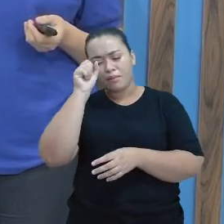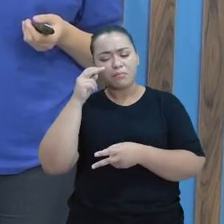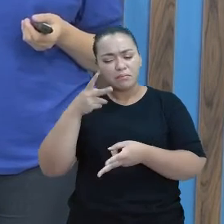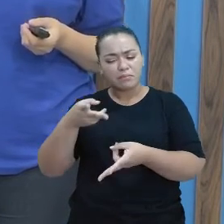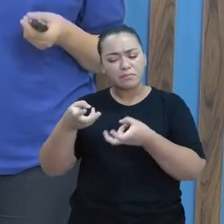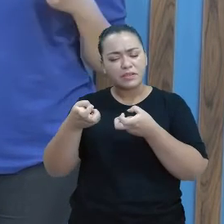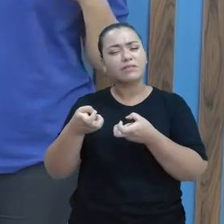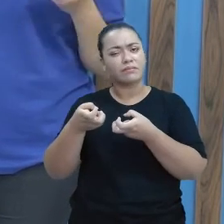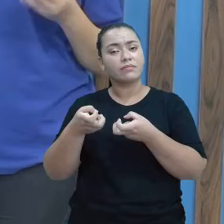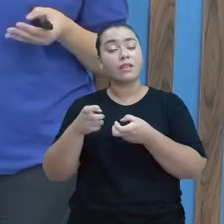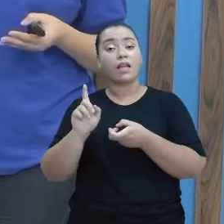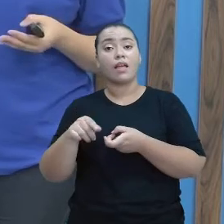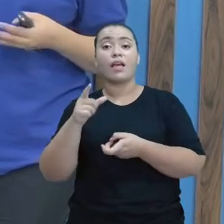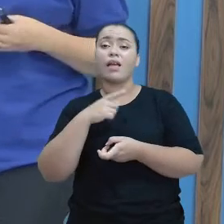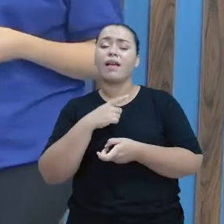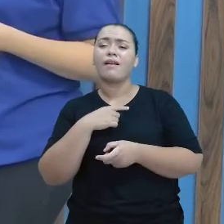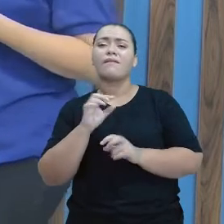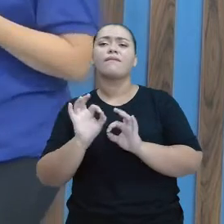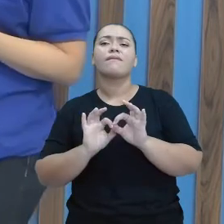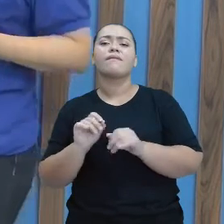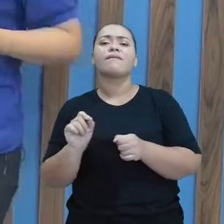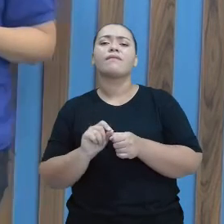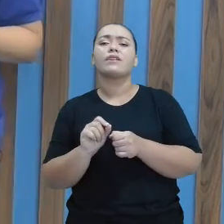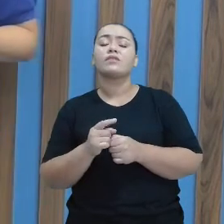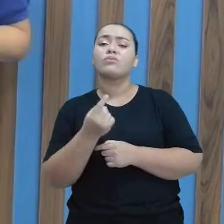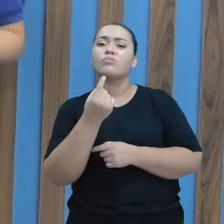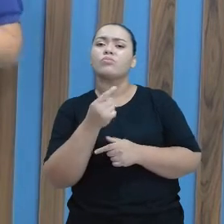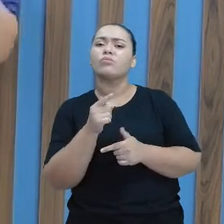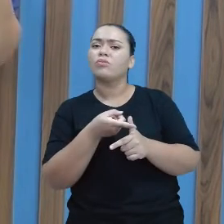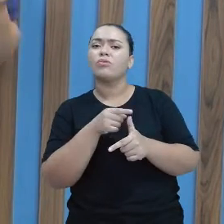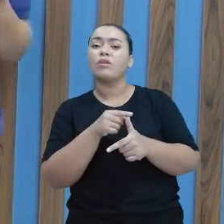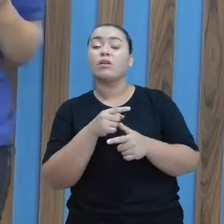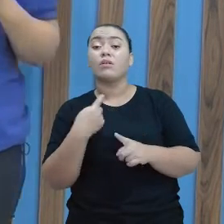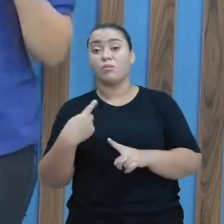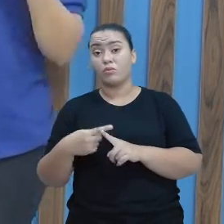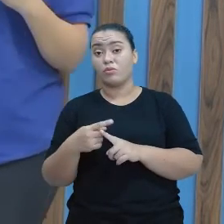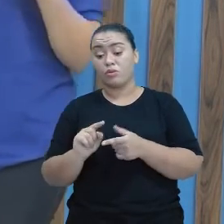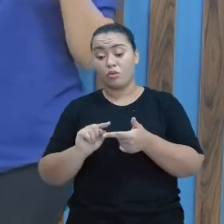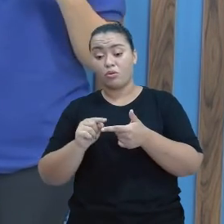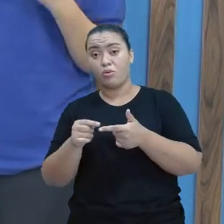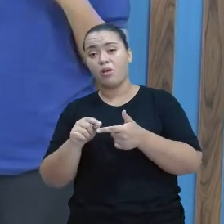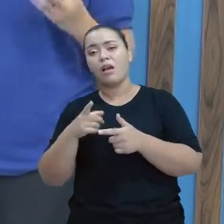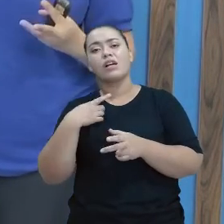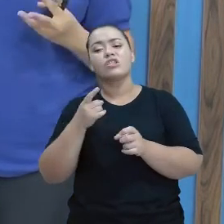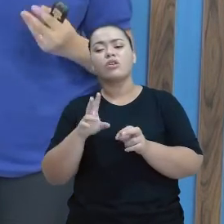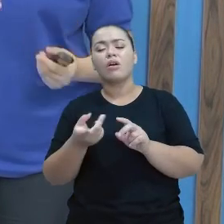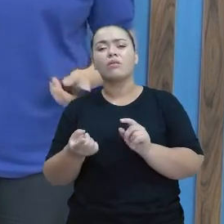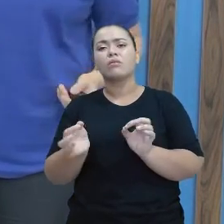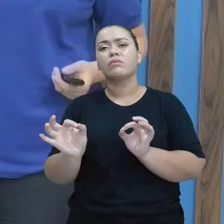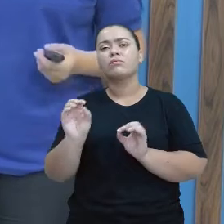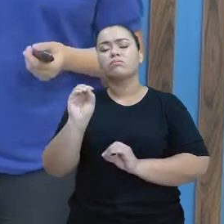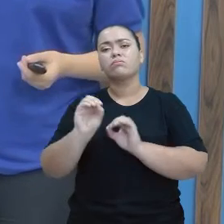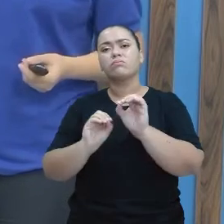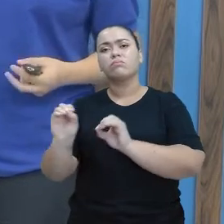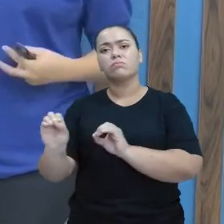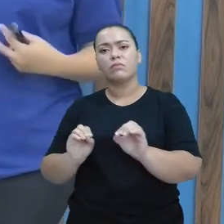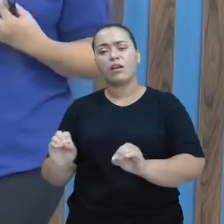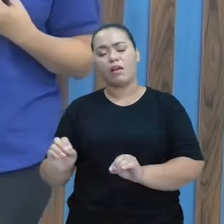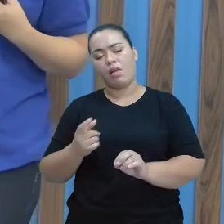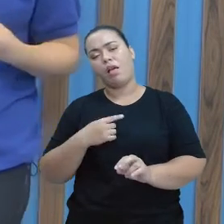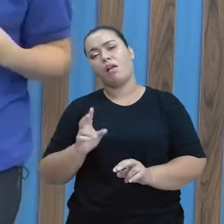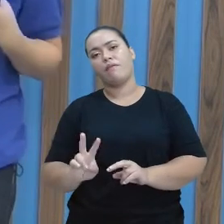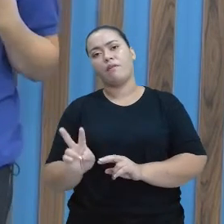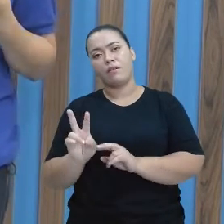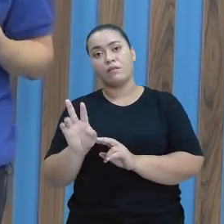perceber direitinho, a gente só precisa fazer o cálculo de um ângulo, porque o outro a gente vai sair trocando esses valores. E é importante que você